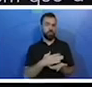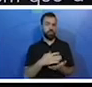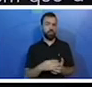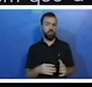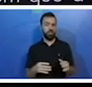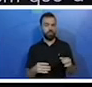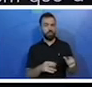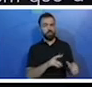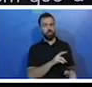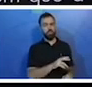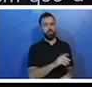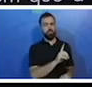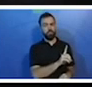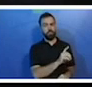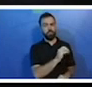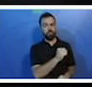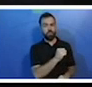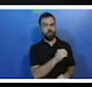evoluiu bastante.